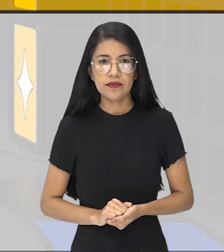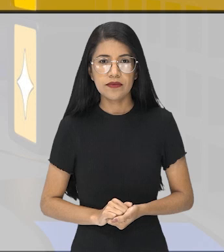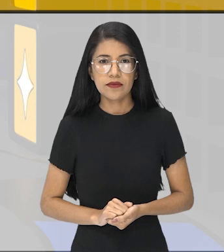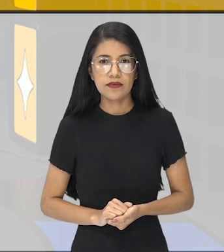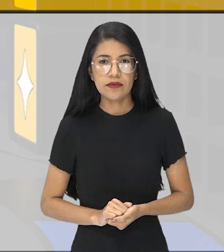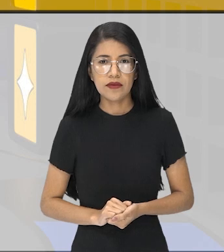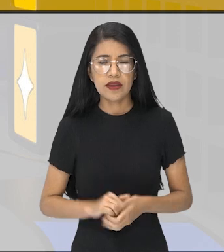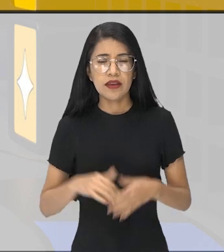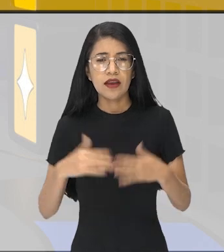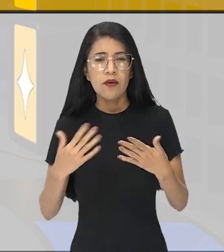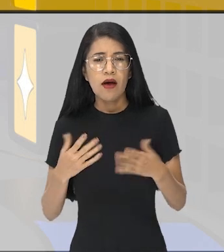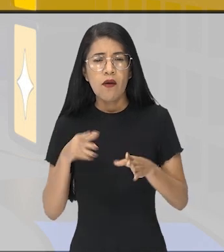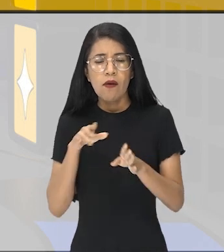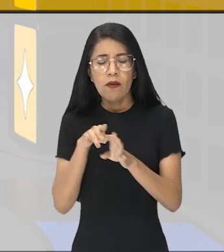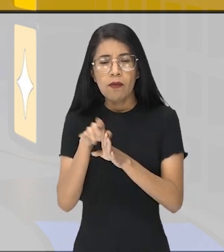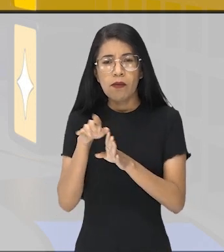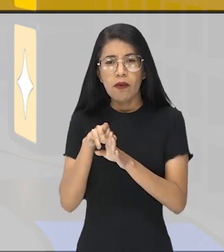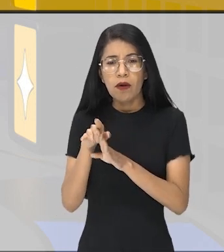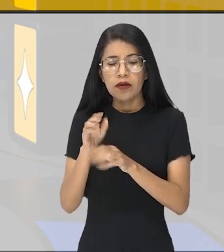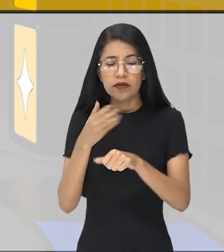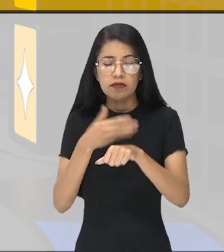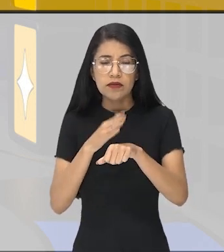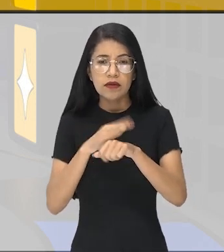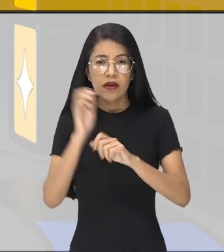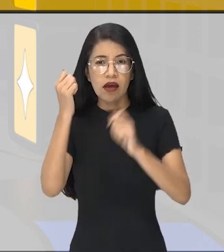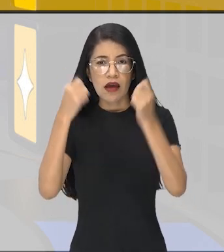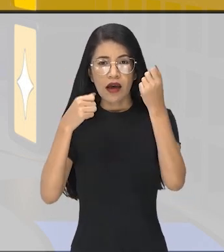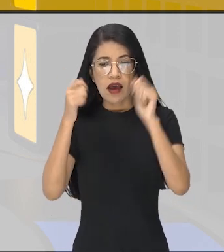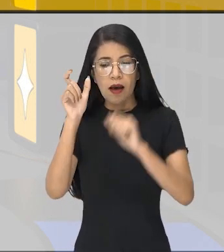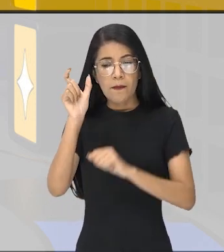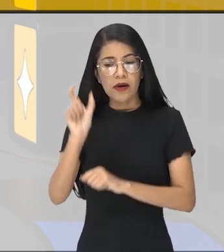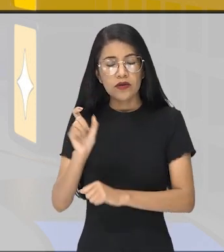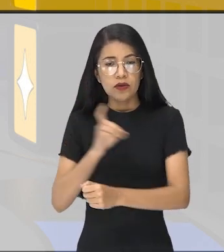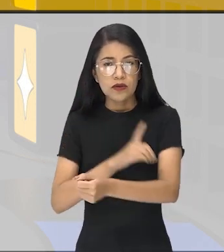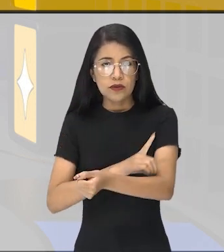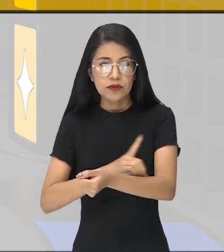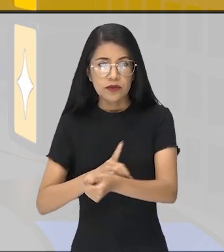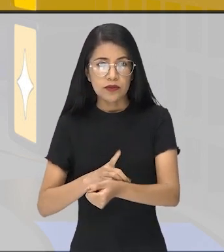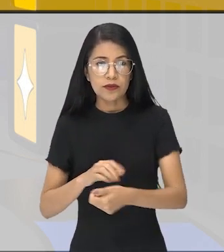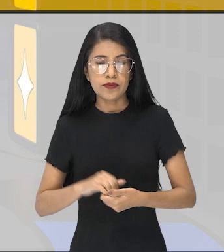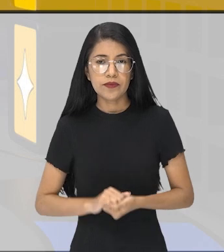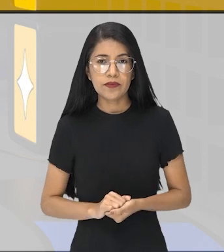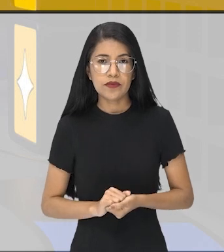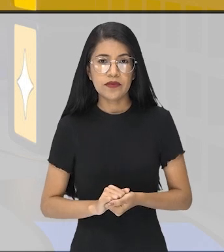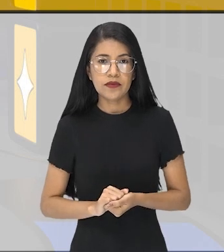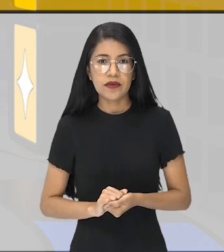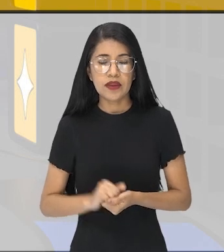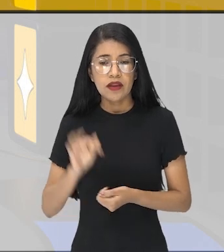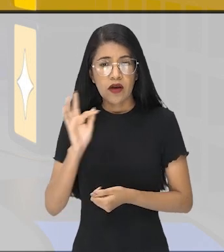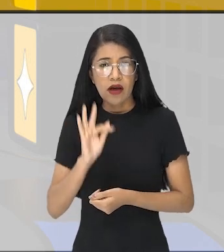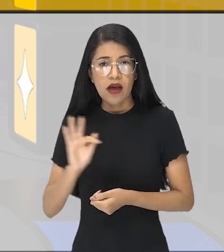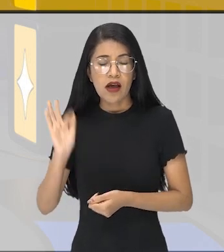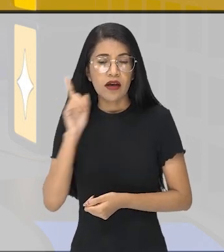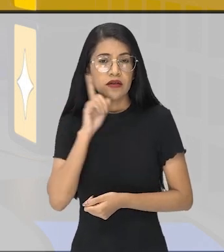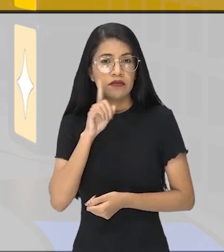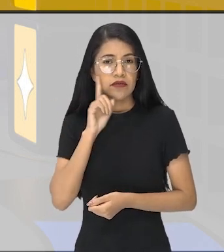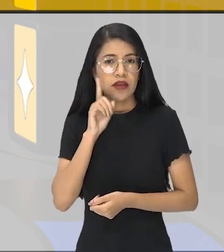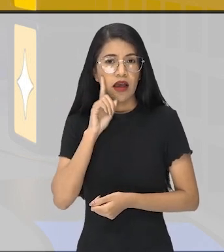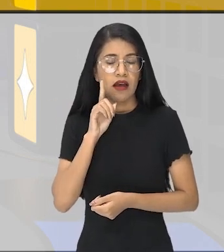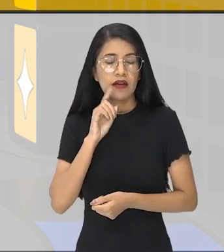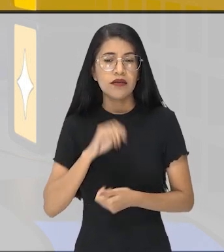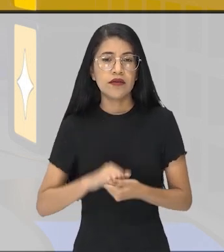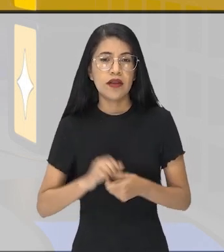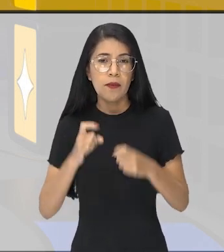E qual é a recomendação de atividade física para quem tem diabetes? A Faculdade Americana de Medicina dos Esportes,